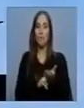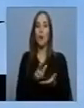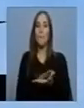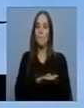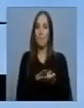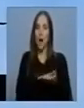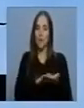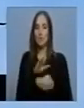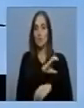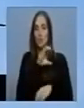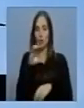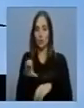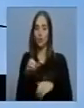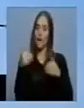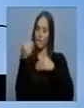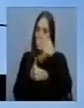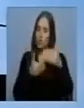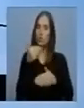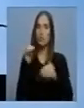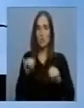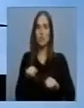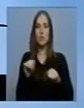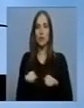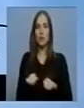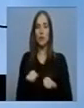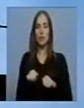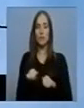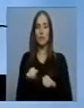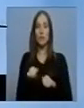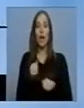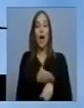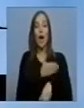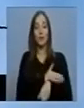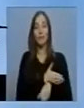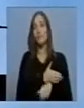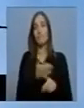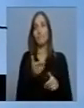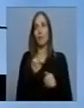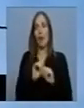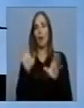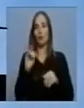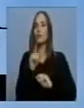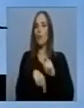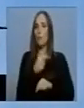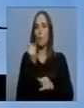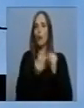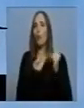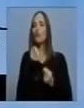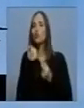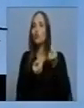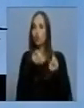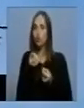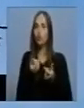foram feitos não foram nunca sem haver algum risco inerente às práticas